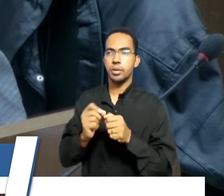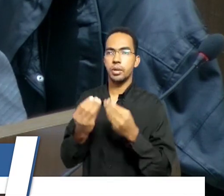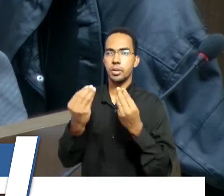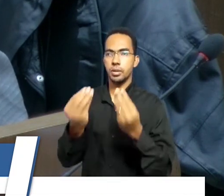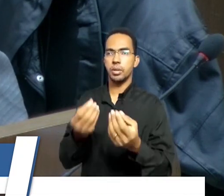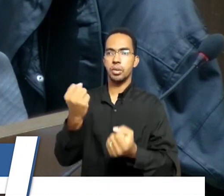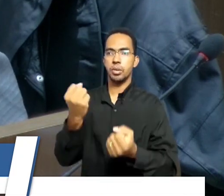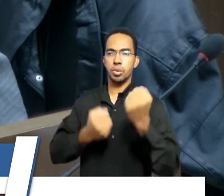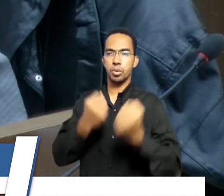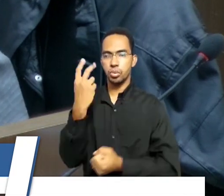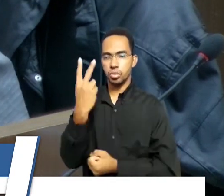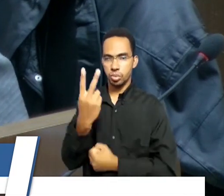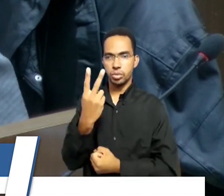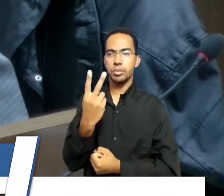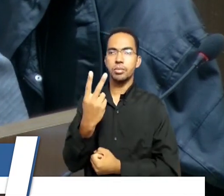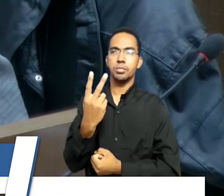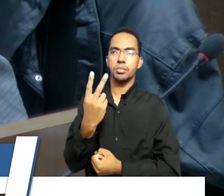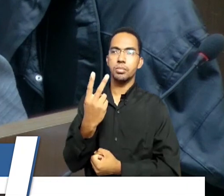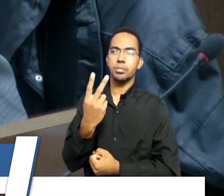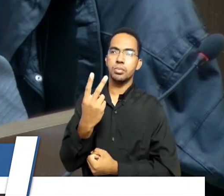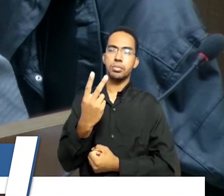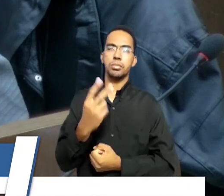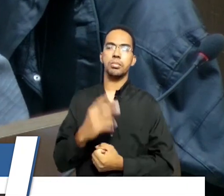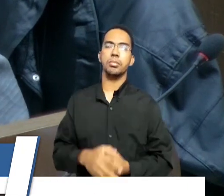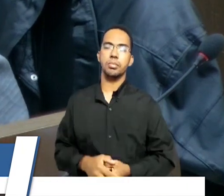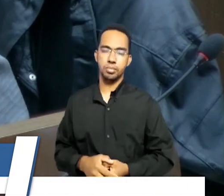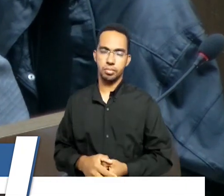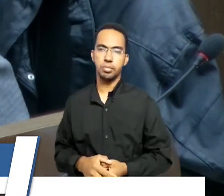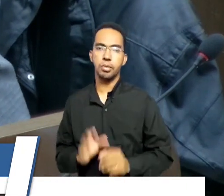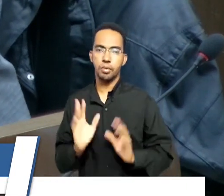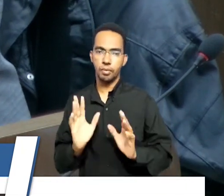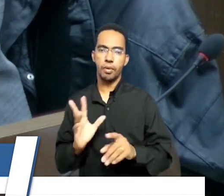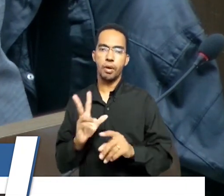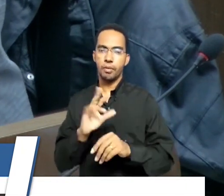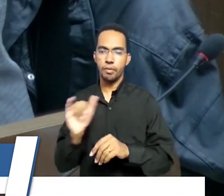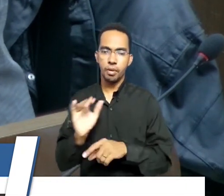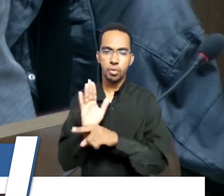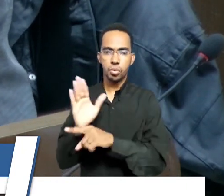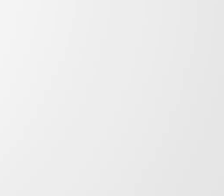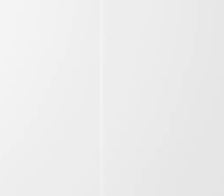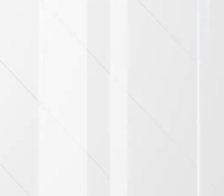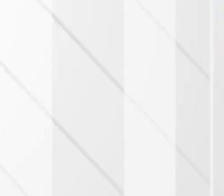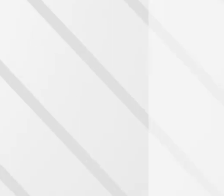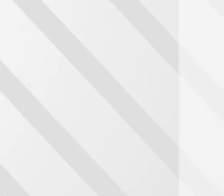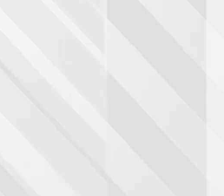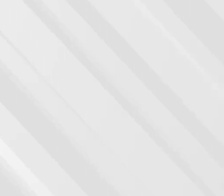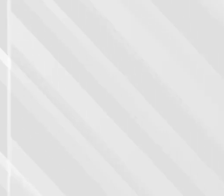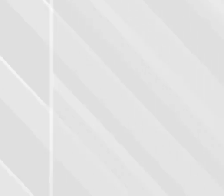que vai muito aí ajudar o efetivo da Guarda Municipal de Franca. Muito obrigado.